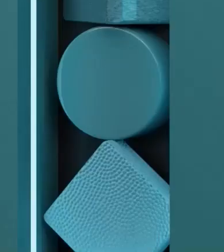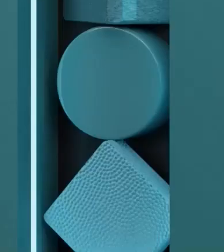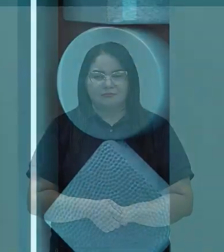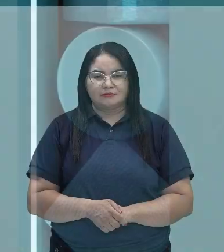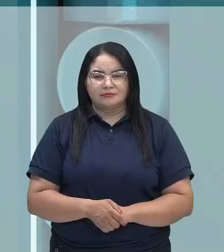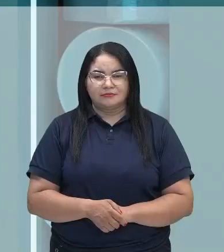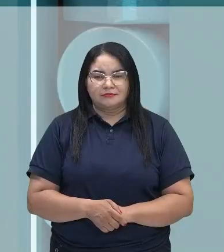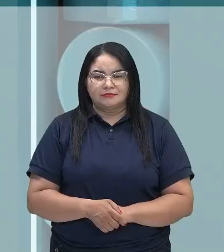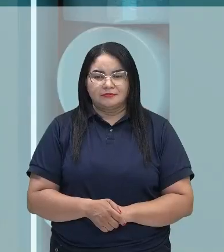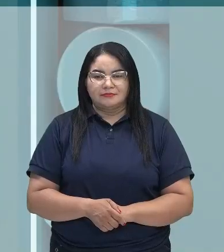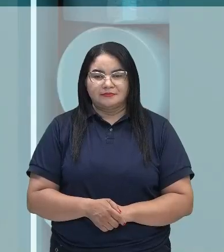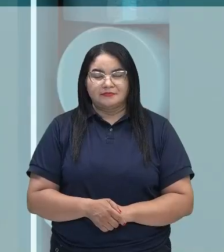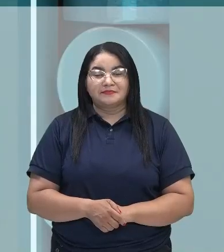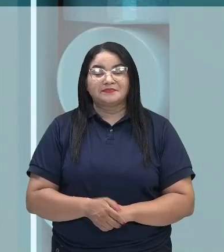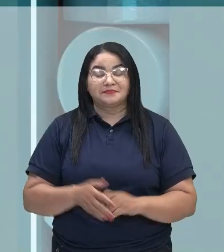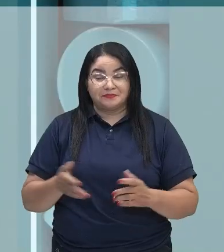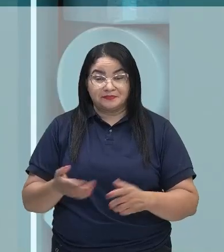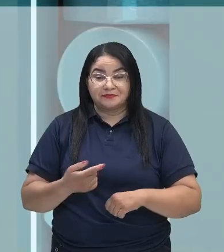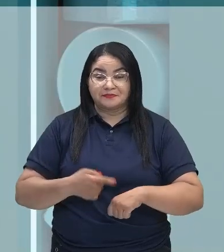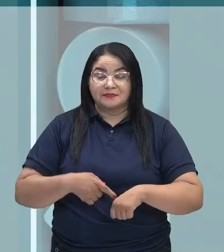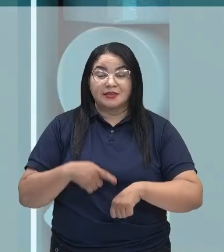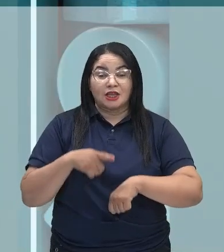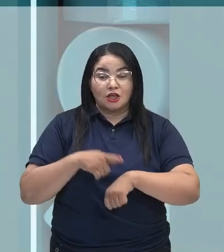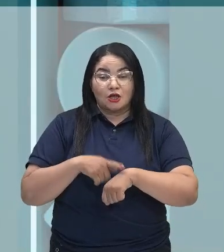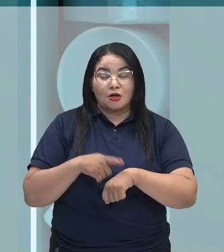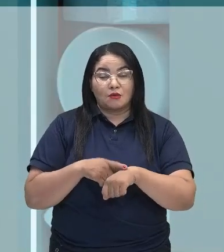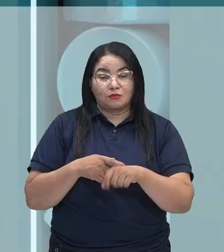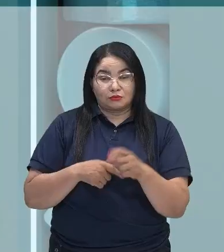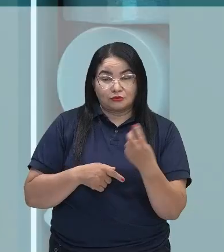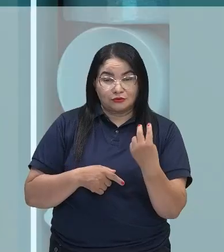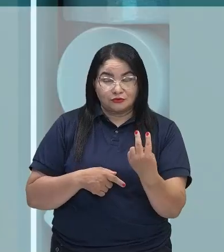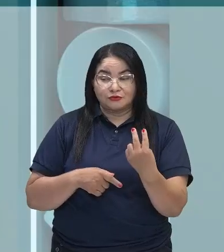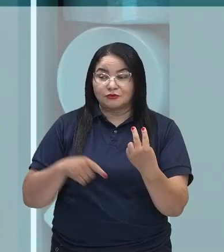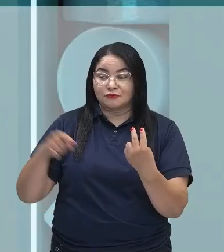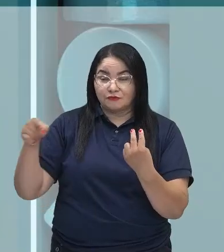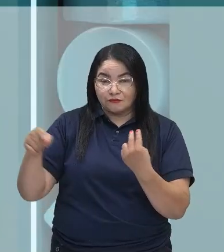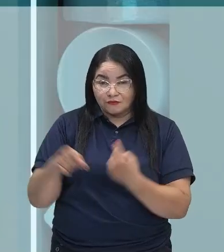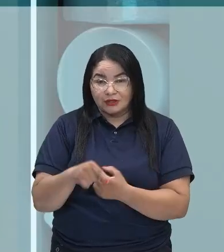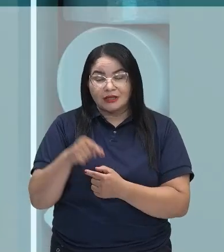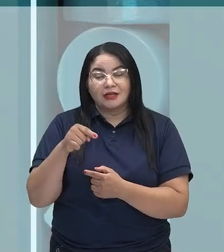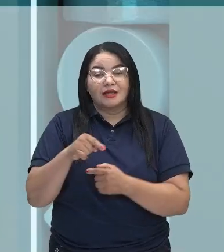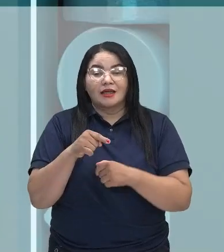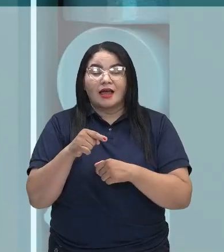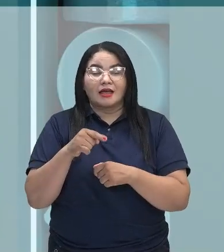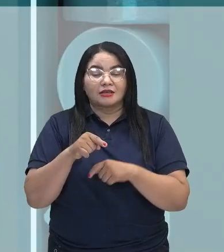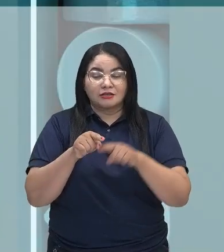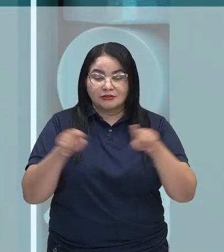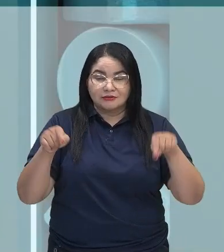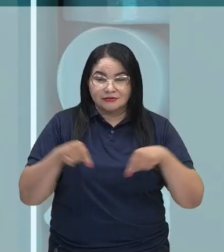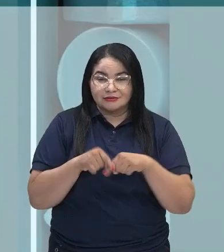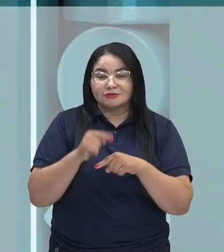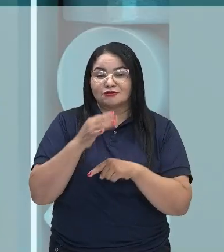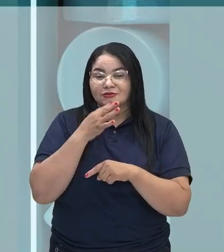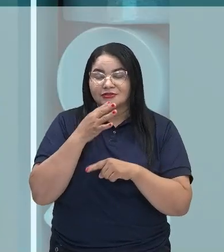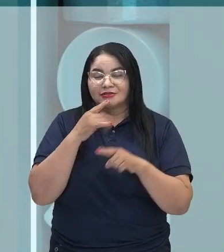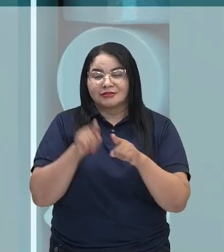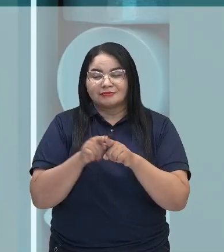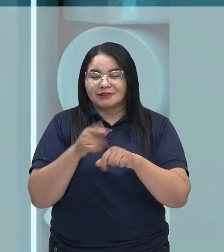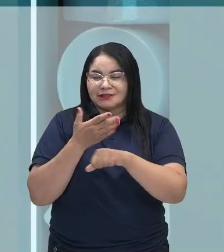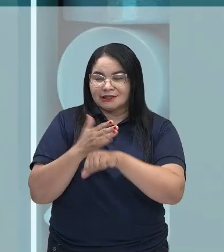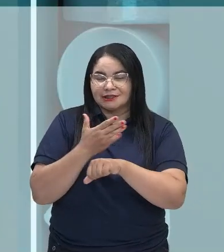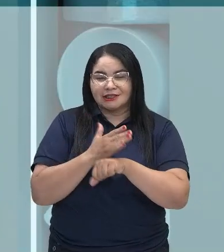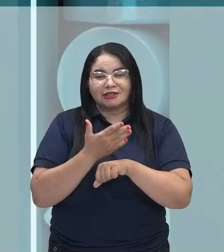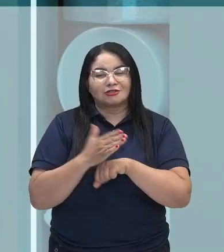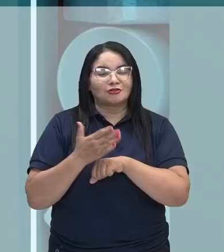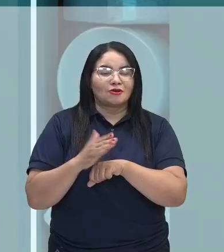Então, nesse momento, o casal veio aqui, conheceu o espaço, ensaiou, tem essa confiança, né,